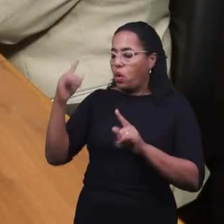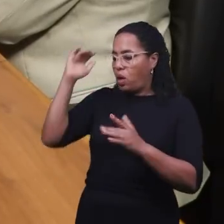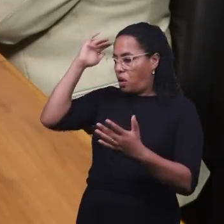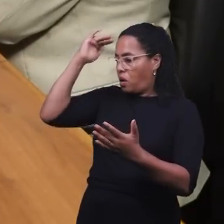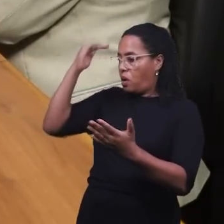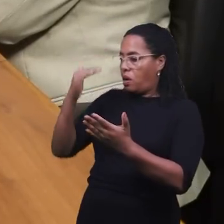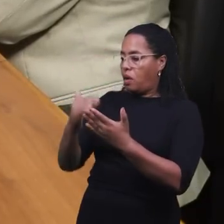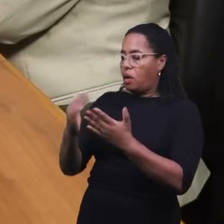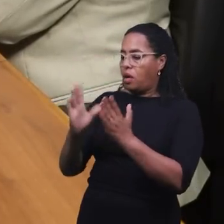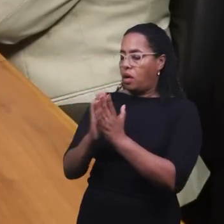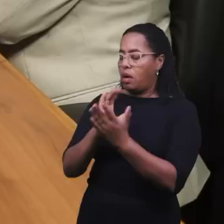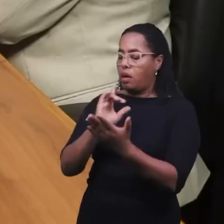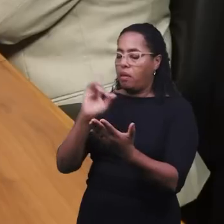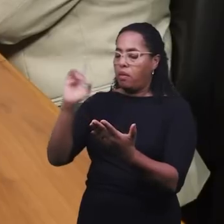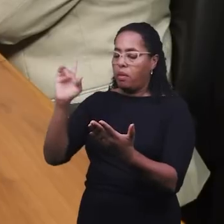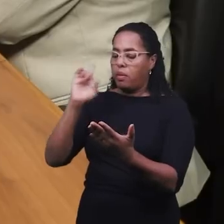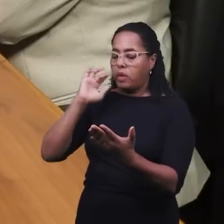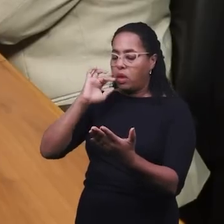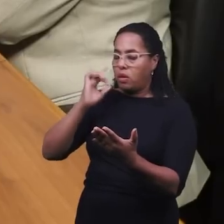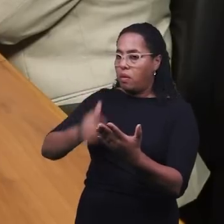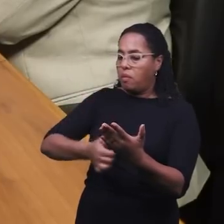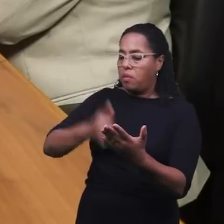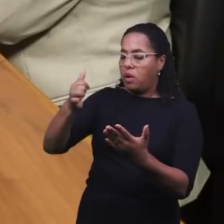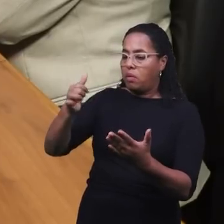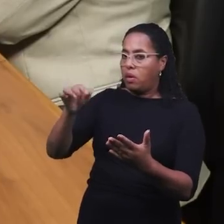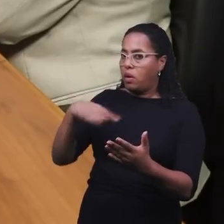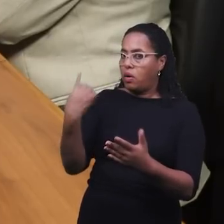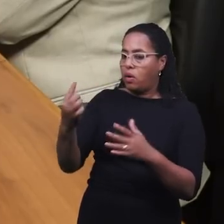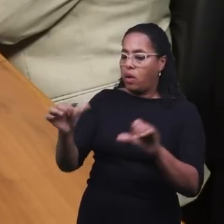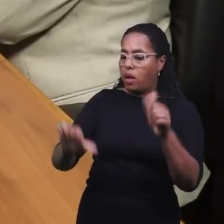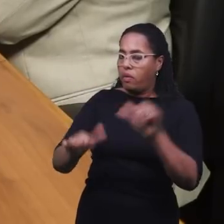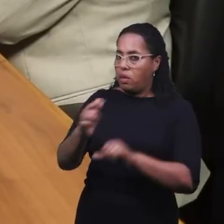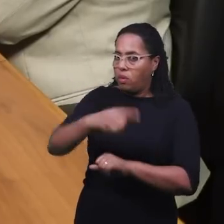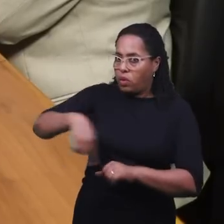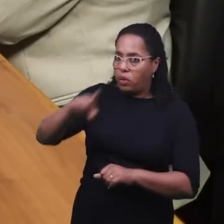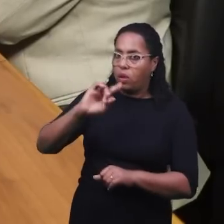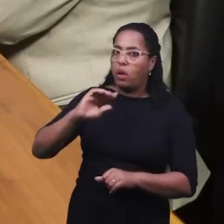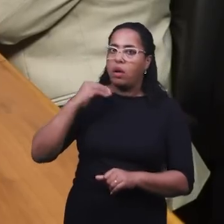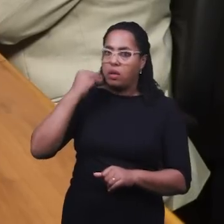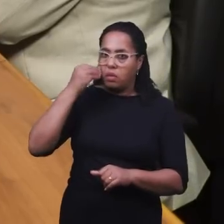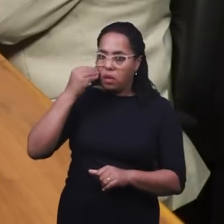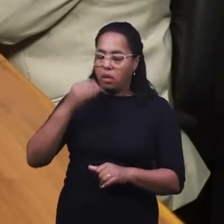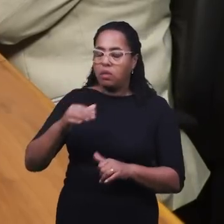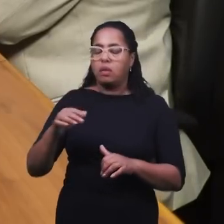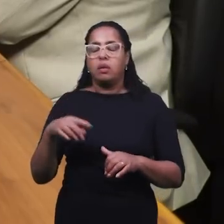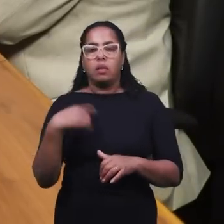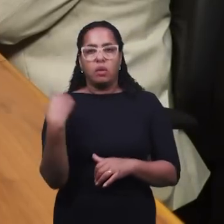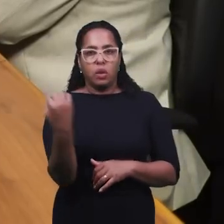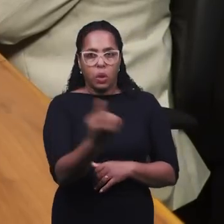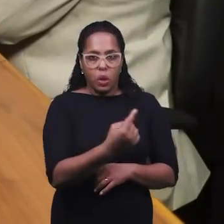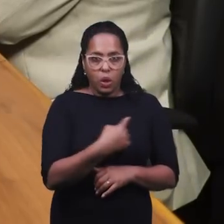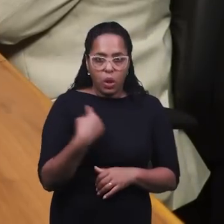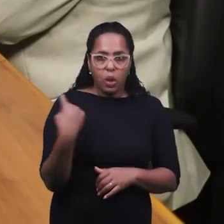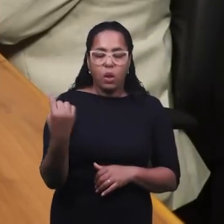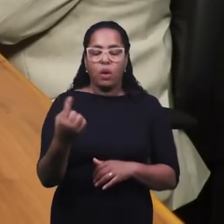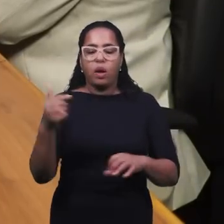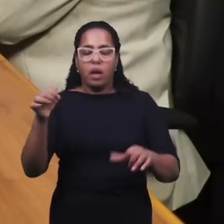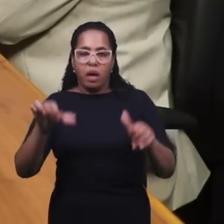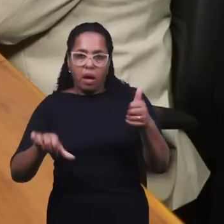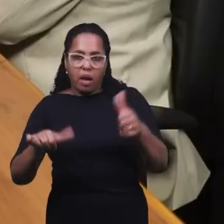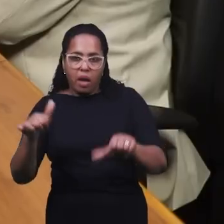Não cabe aqui a nós julgarmos quem faça diferente. Mas a nossa visão bíblica